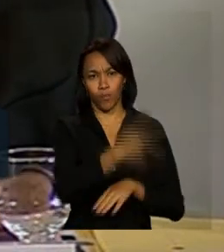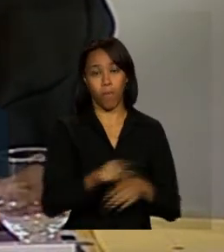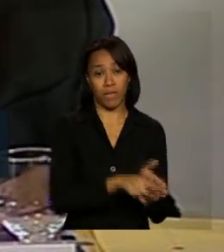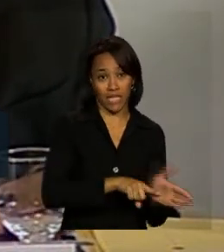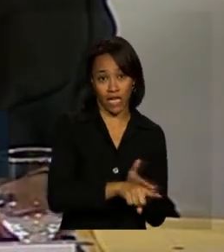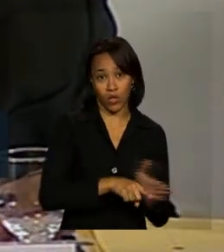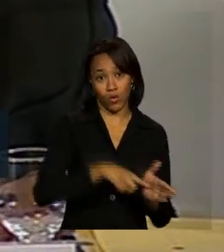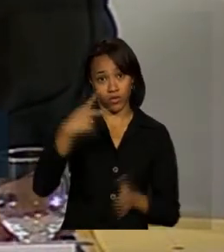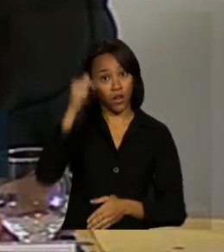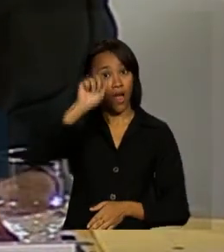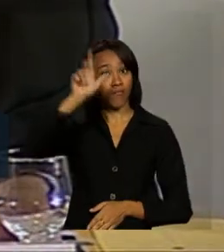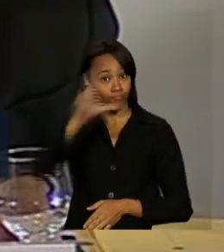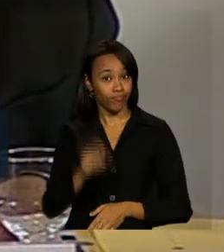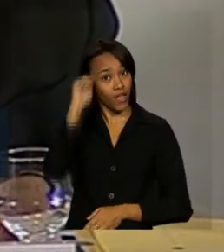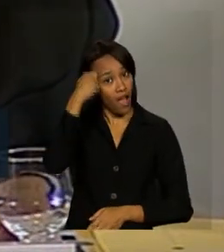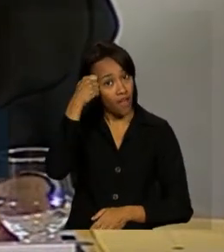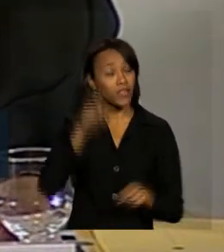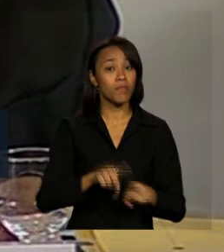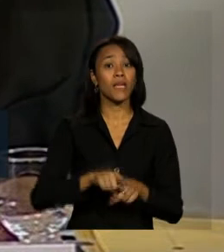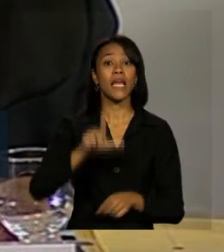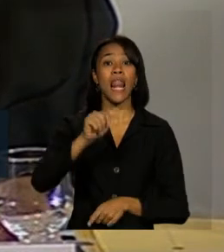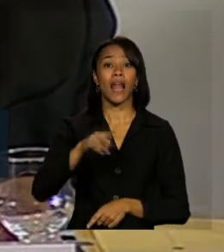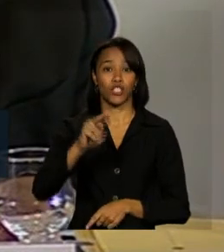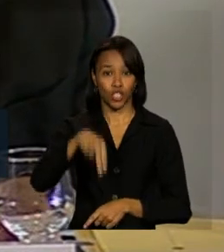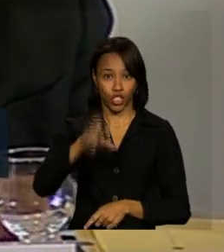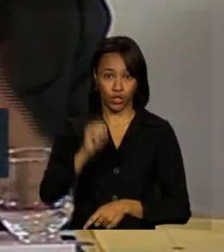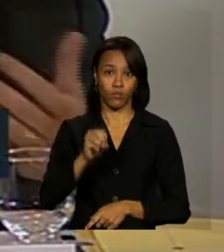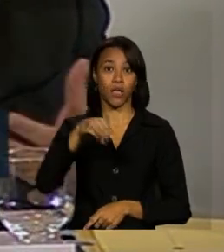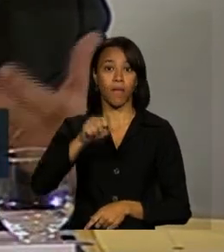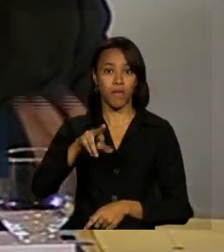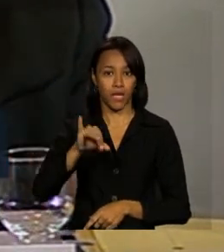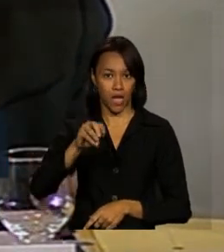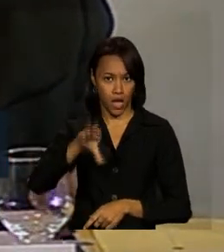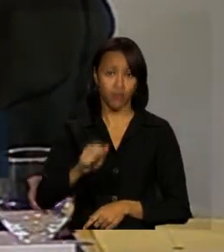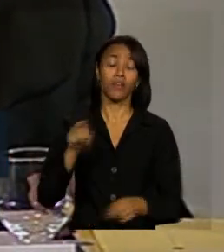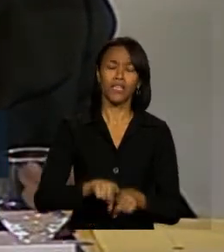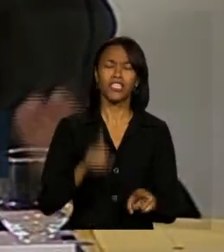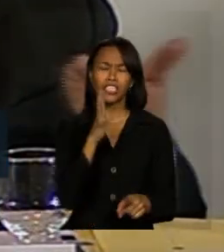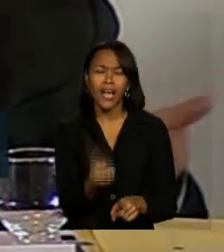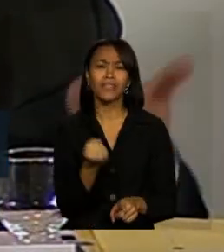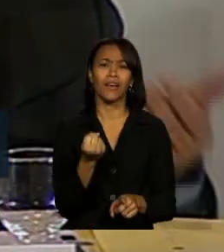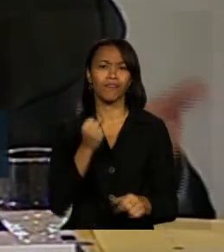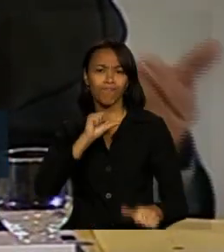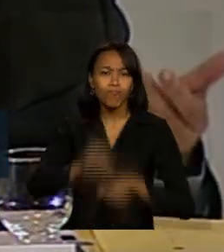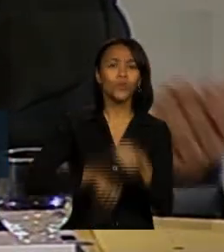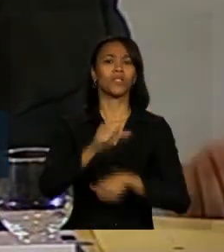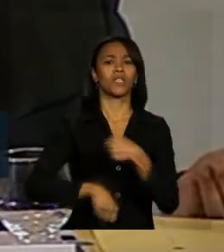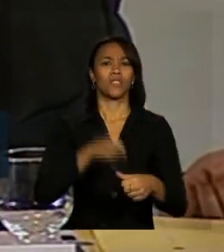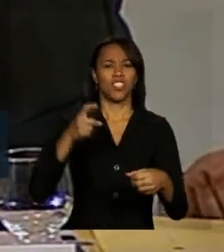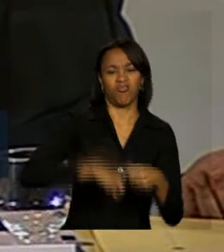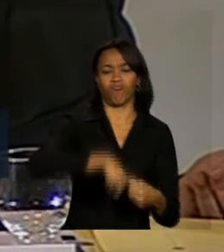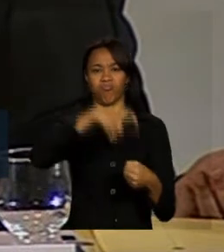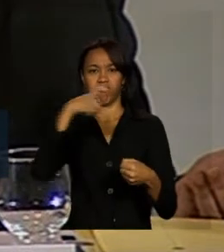dos pesquisadores latino-americanos, daqueles que passaram pela grande transformação da